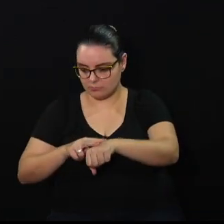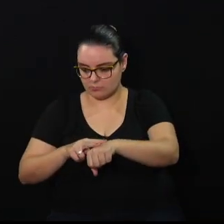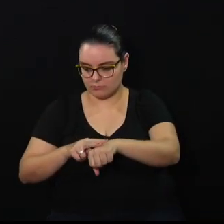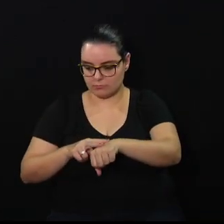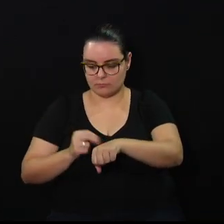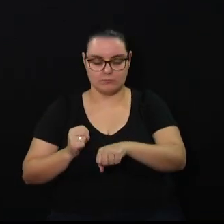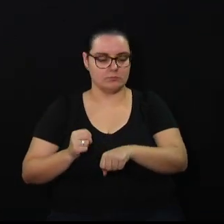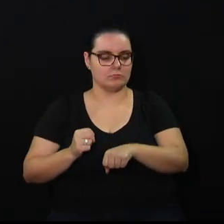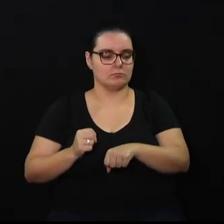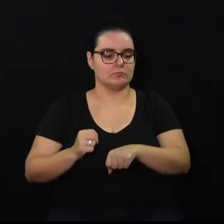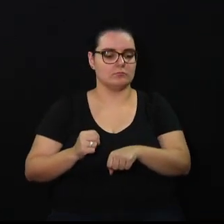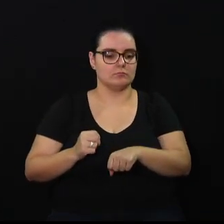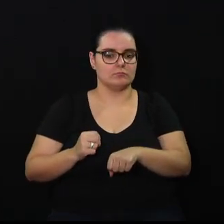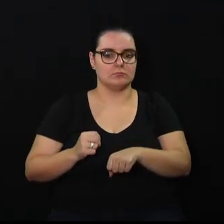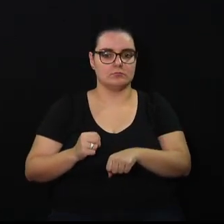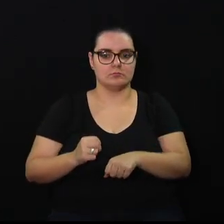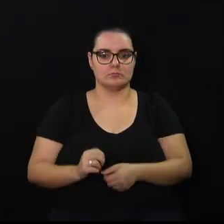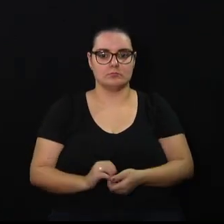o